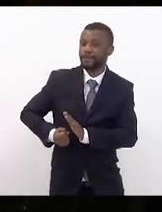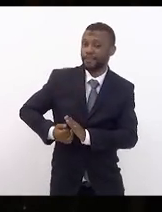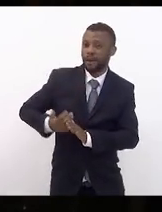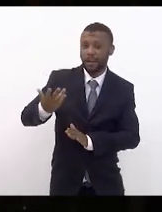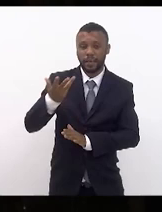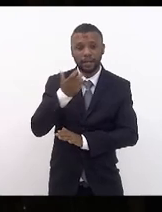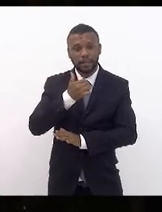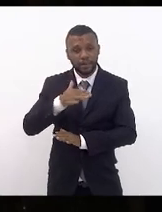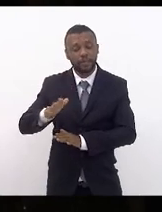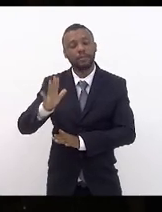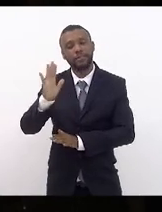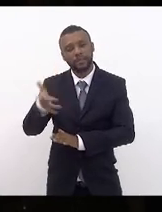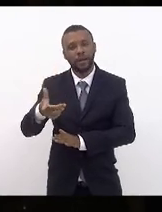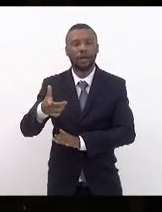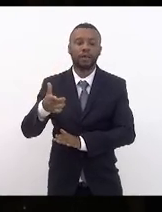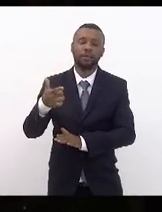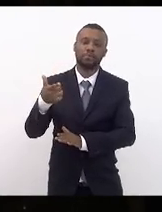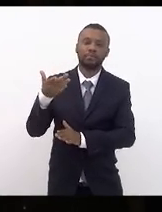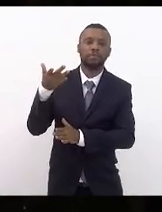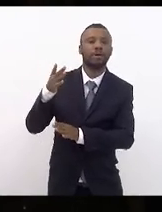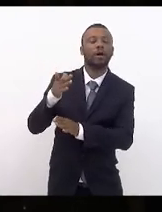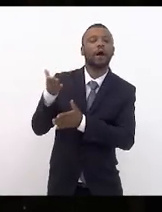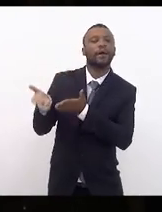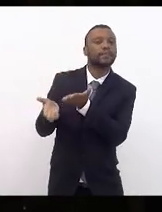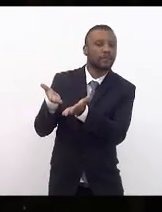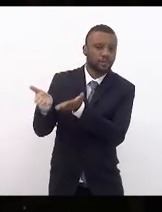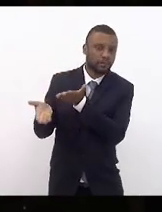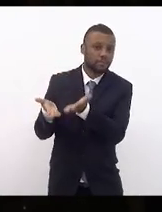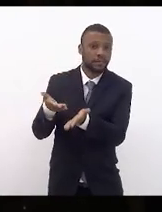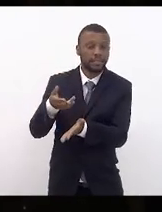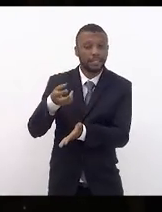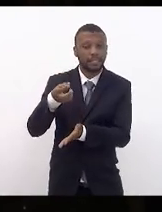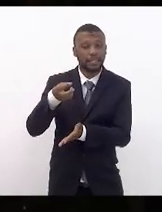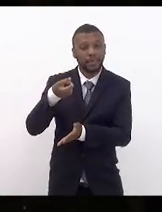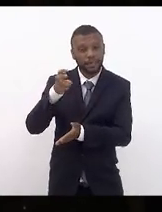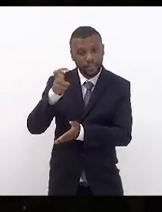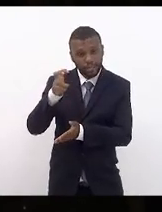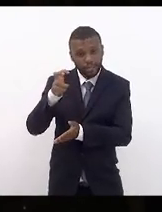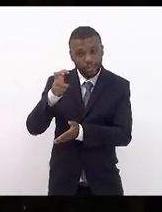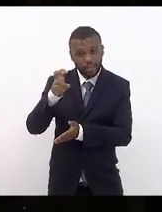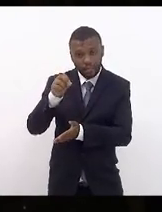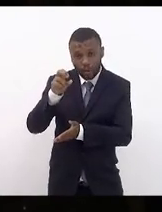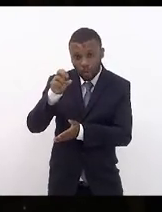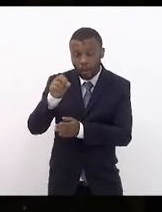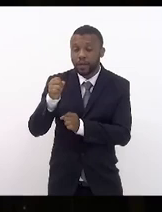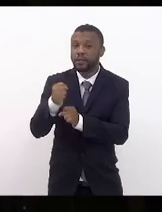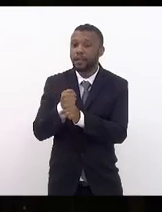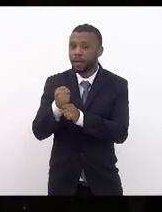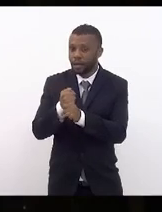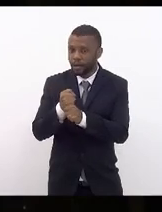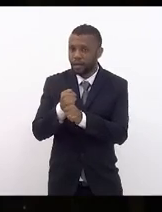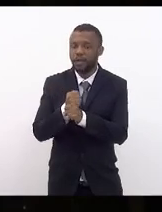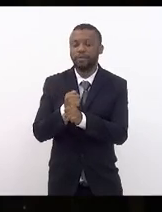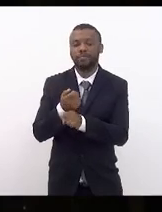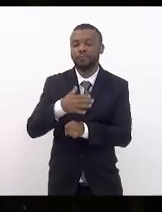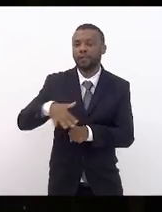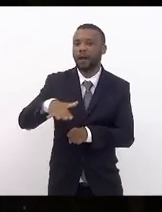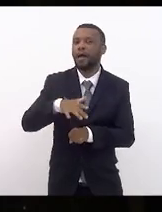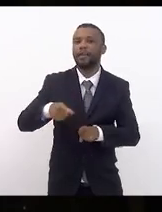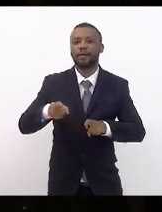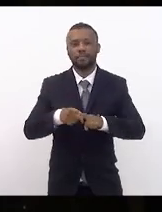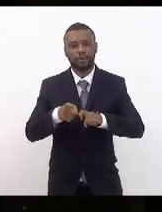suas mãos nestes anos todos? 5 décadas de medicina. Louvado